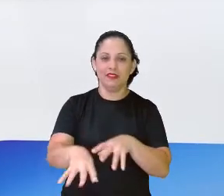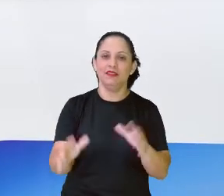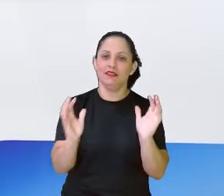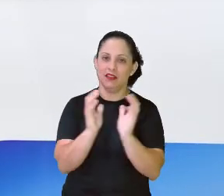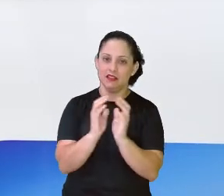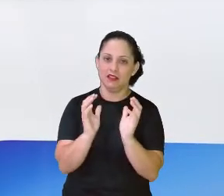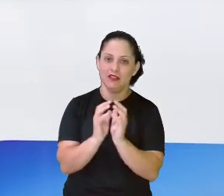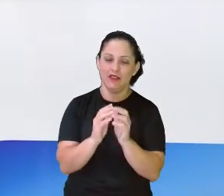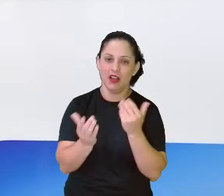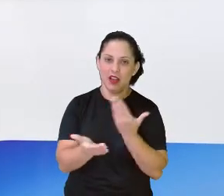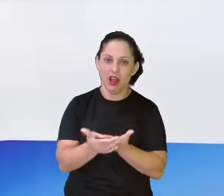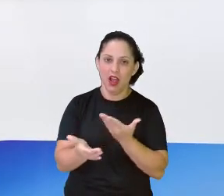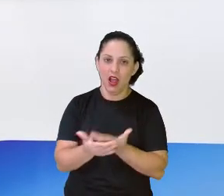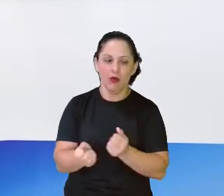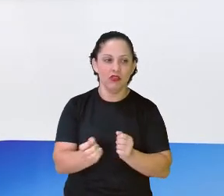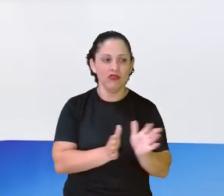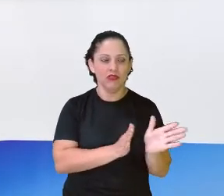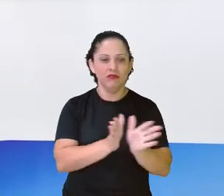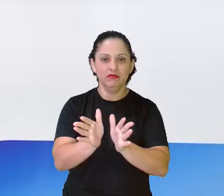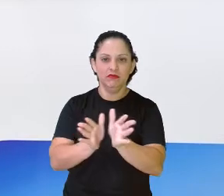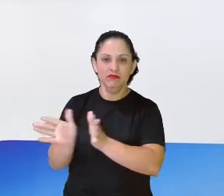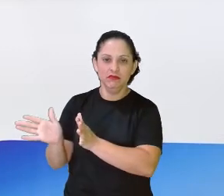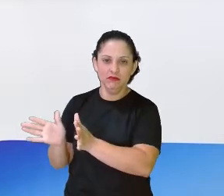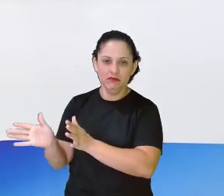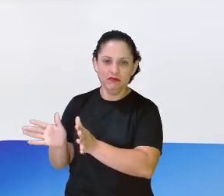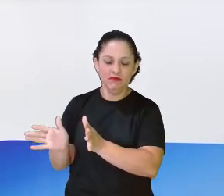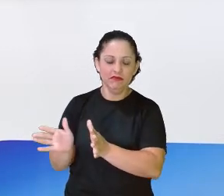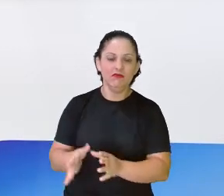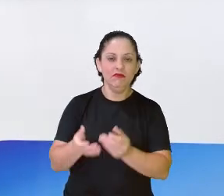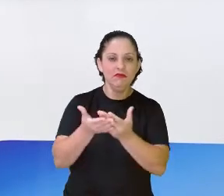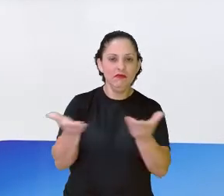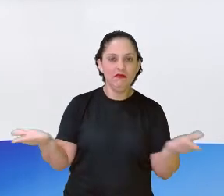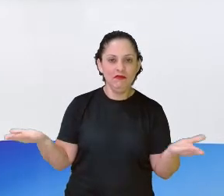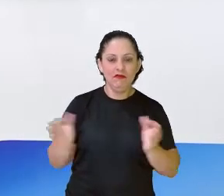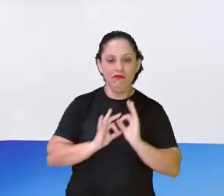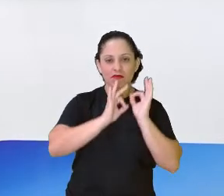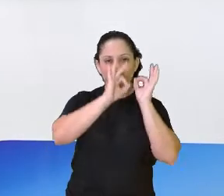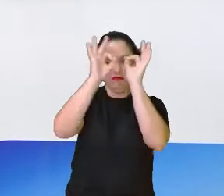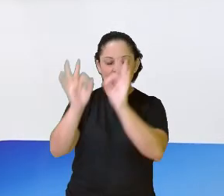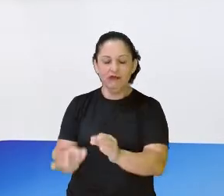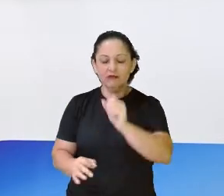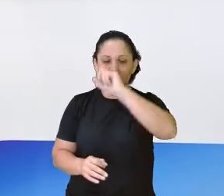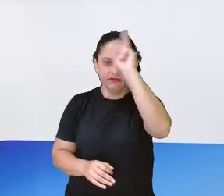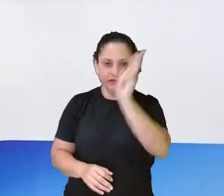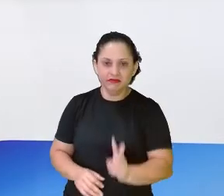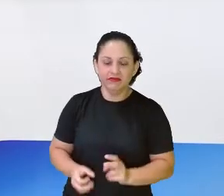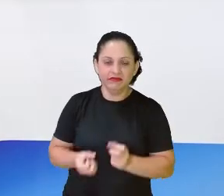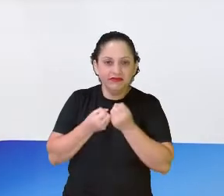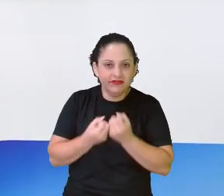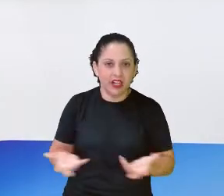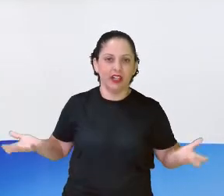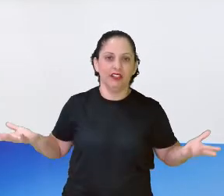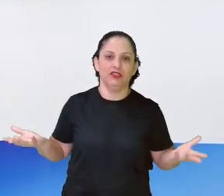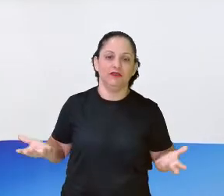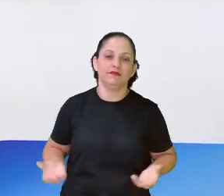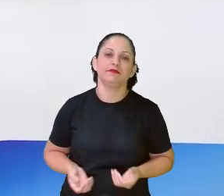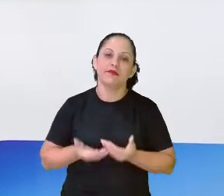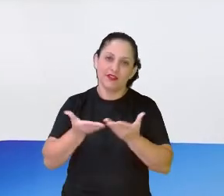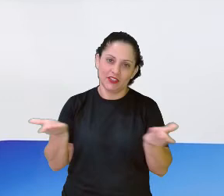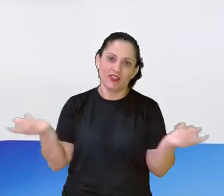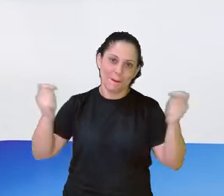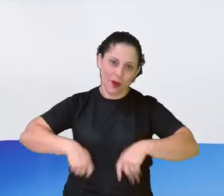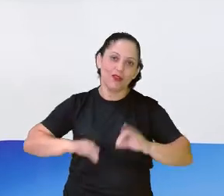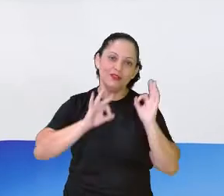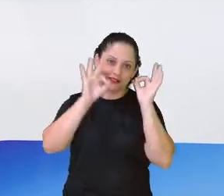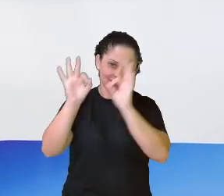aulas ficam acessíveis para vocês assistirem quantas vezes quiserem, tá? Você não tem desculpa para não acompanhar